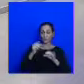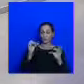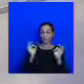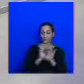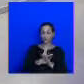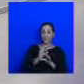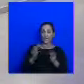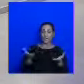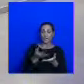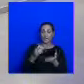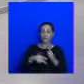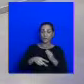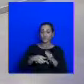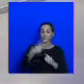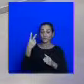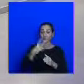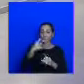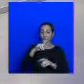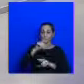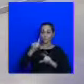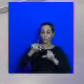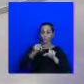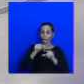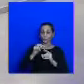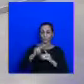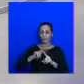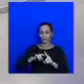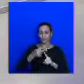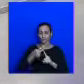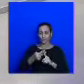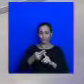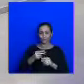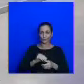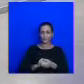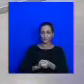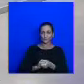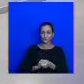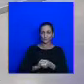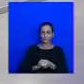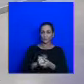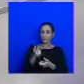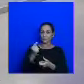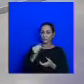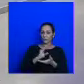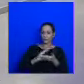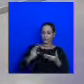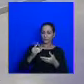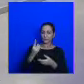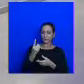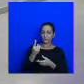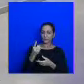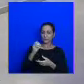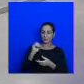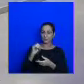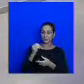agora o segundo sorteio da Dupla Cena, no valor de